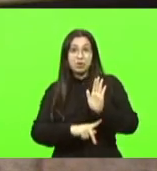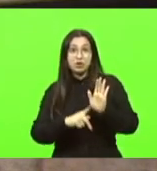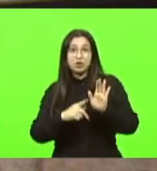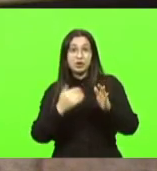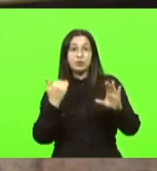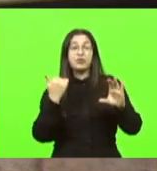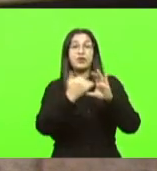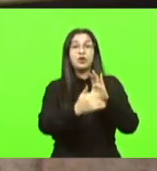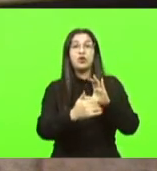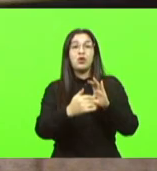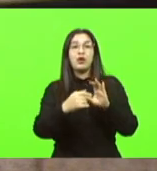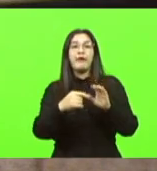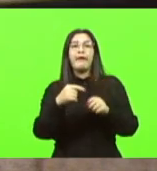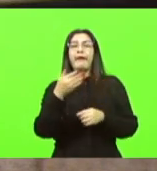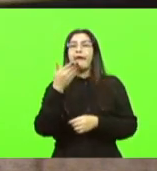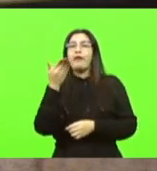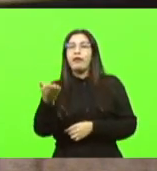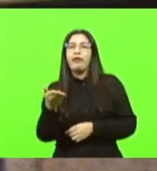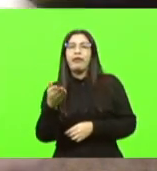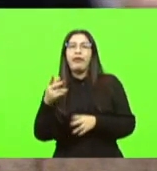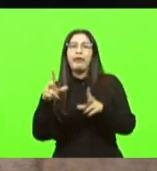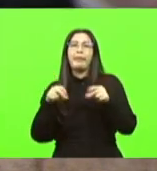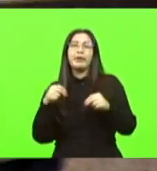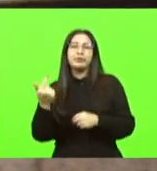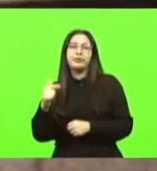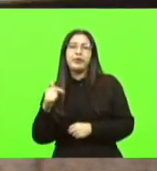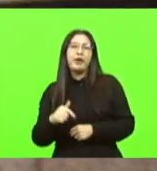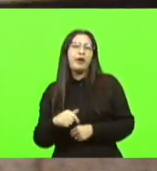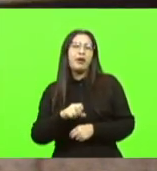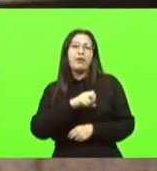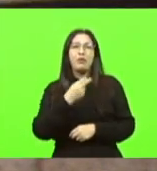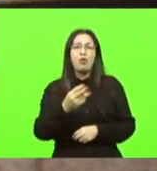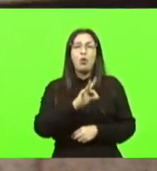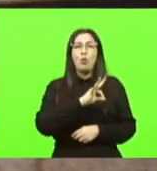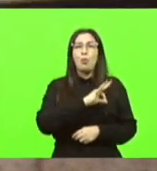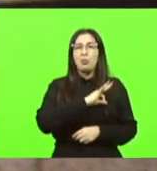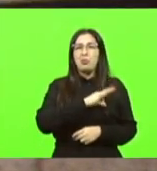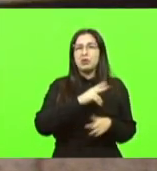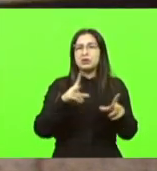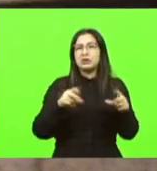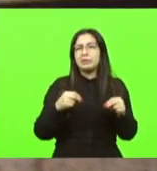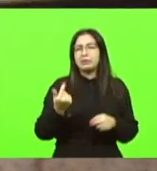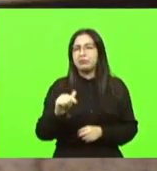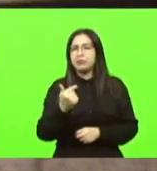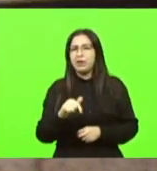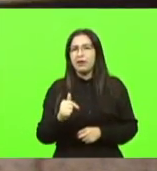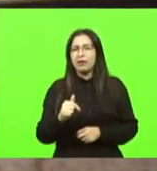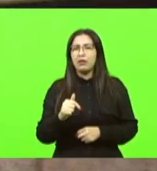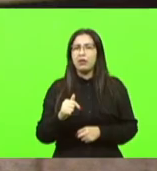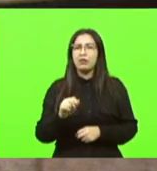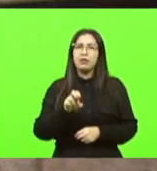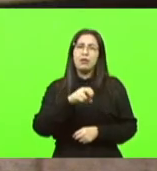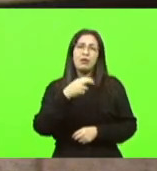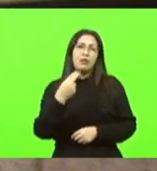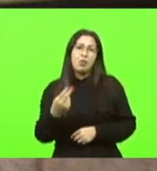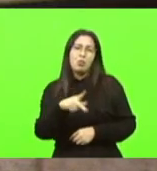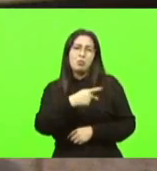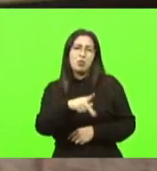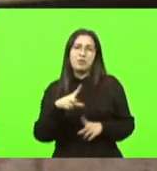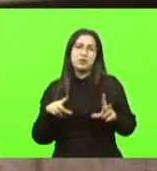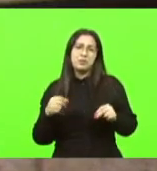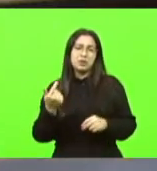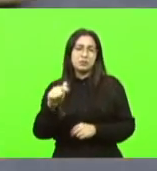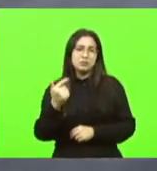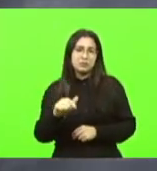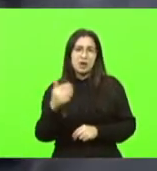a ele esse aqui não merece isso o a polícia não merece aquilo a o a o professor não